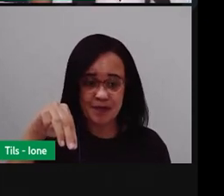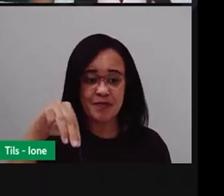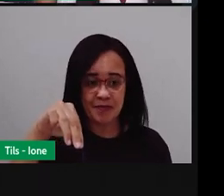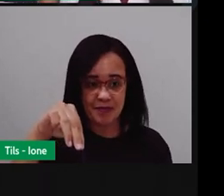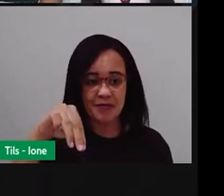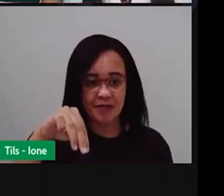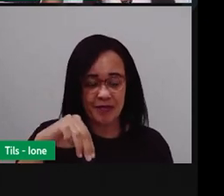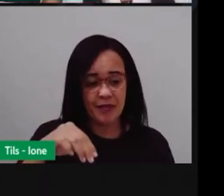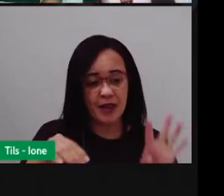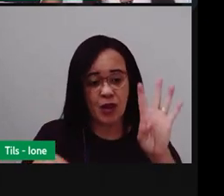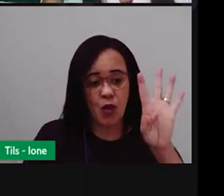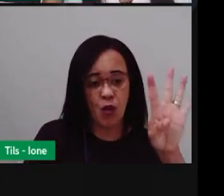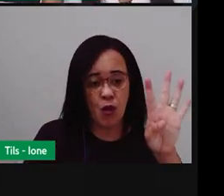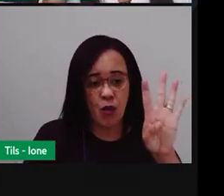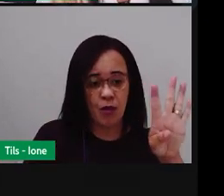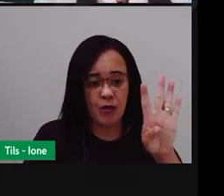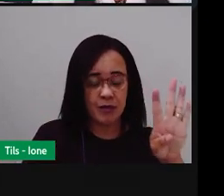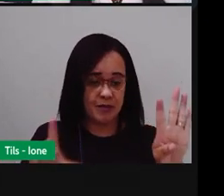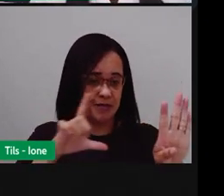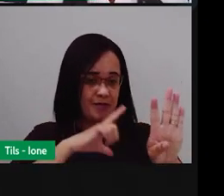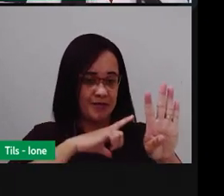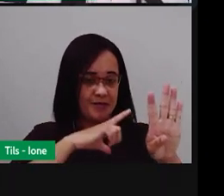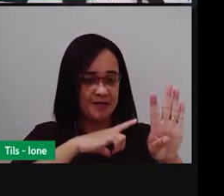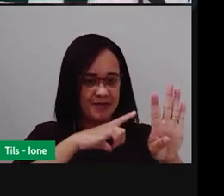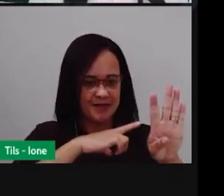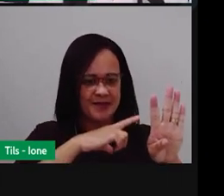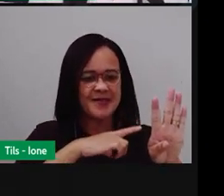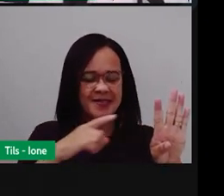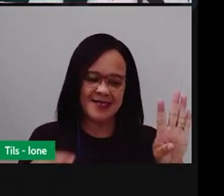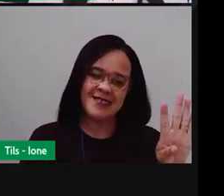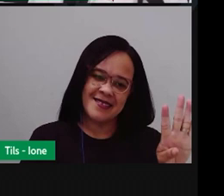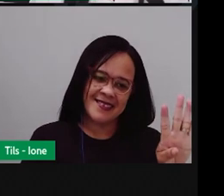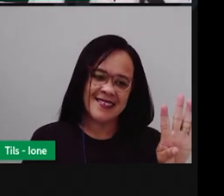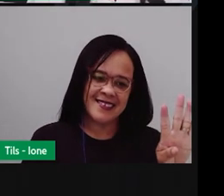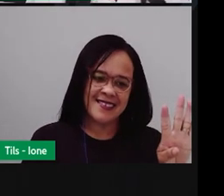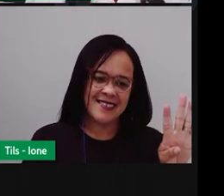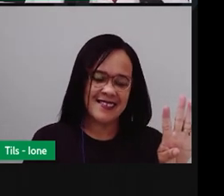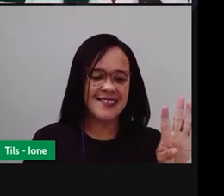ter quatro sílabas.